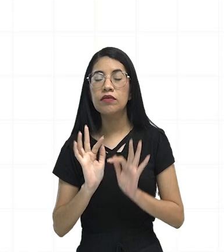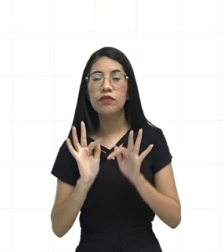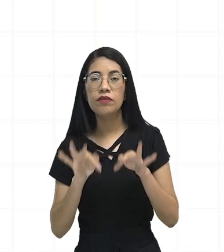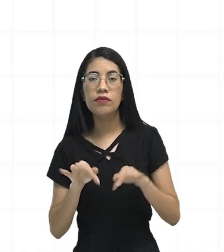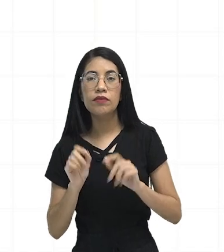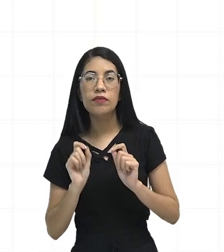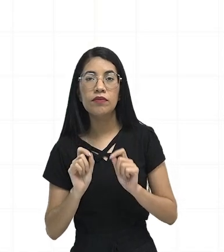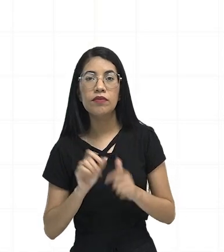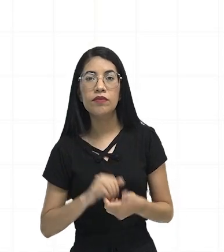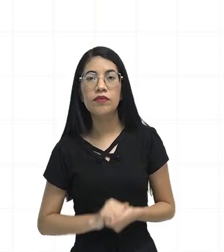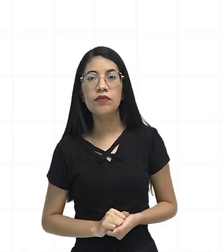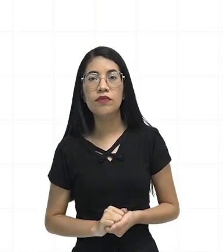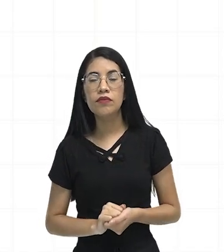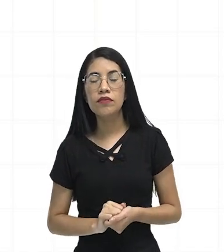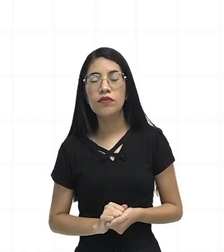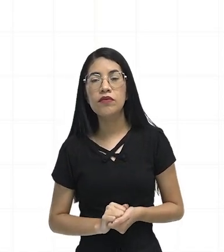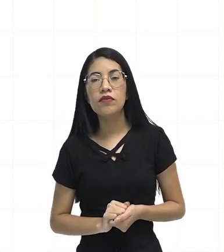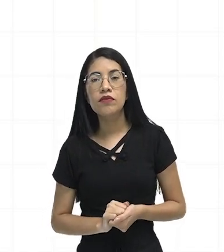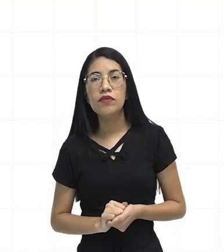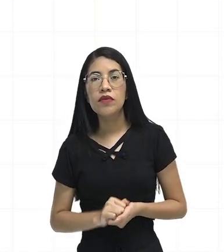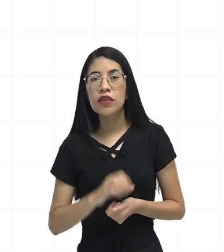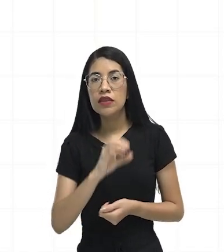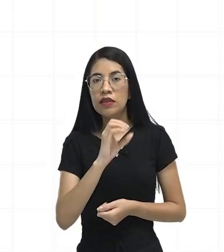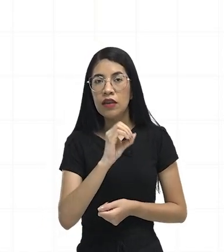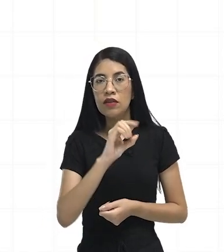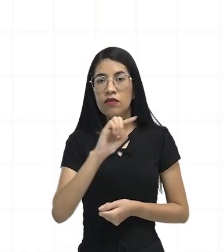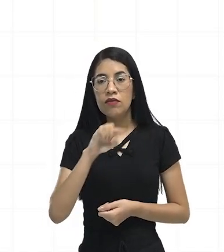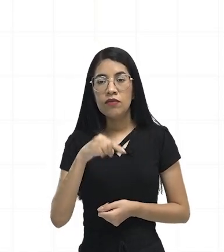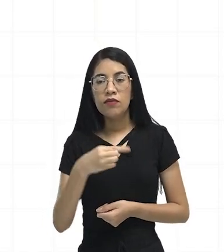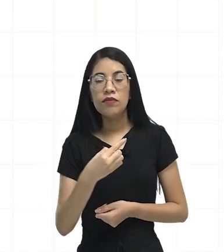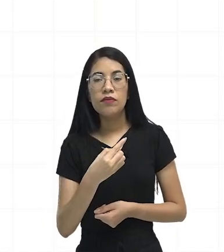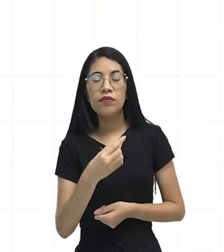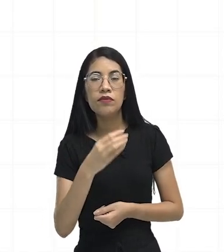aqui dessa divisão, né?